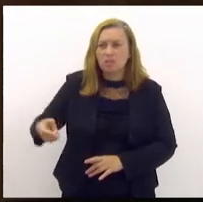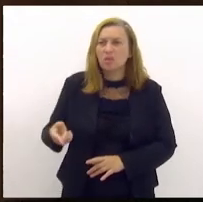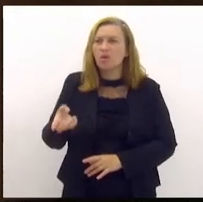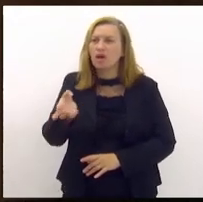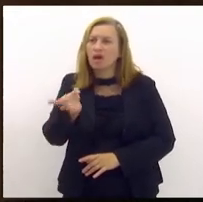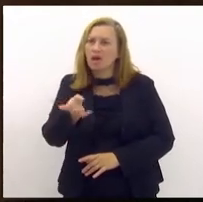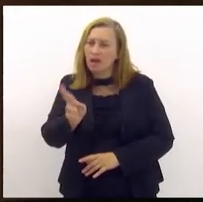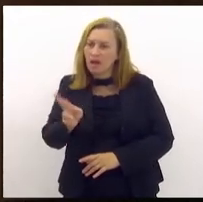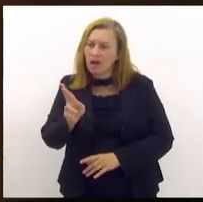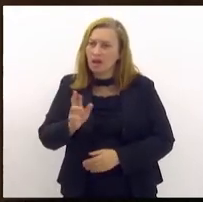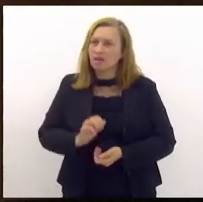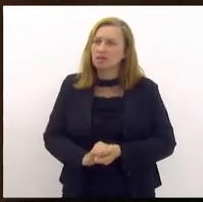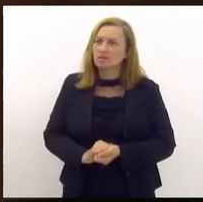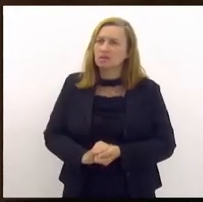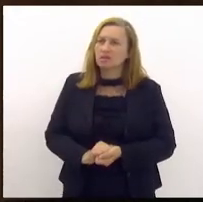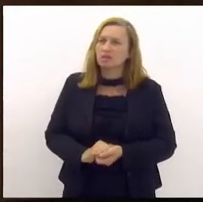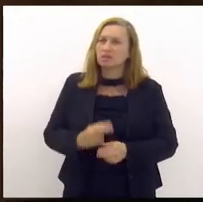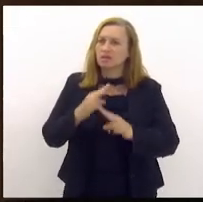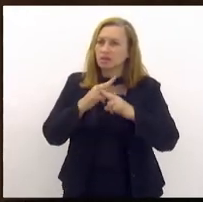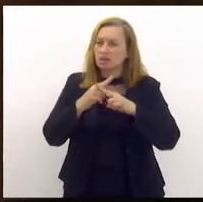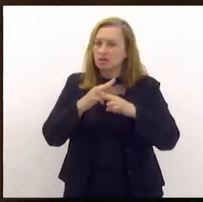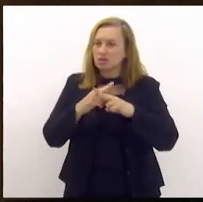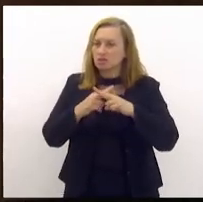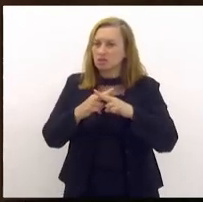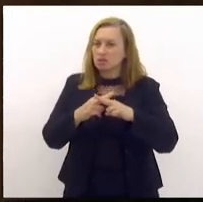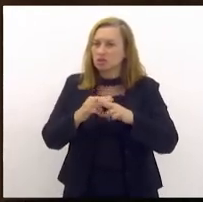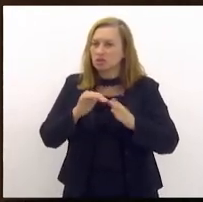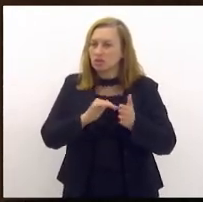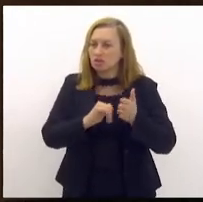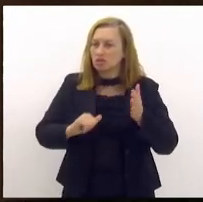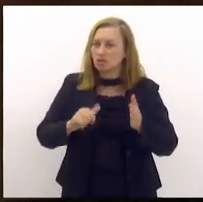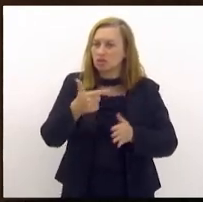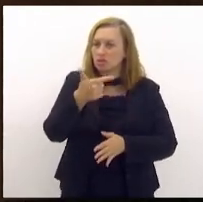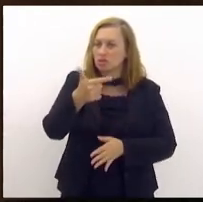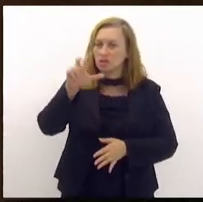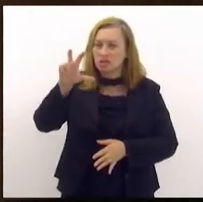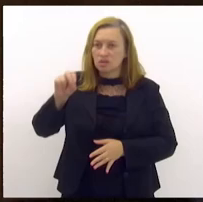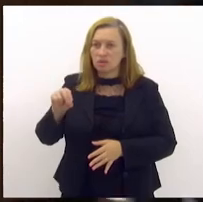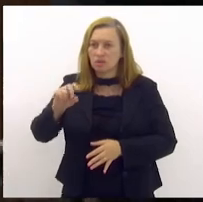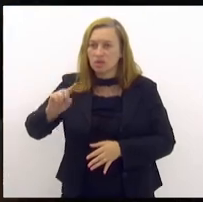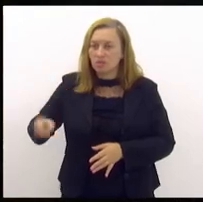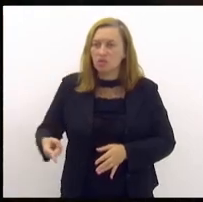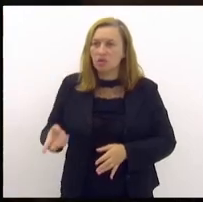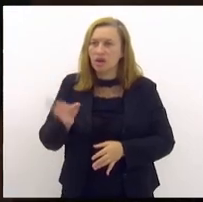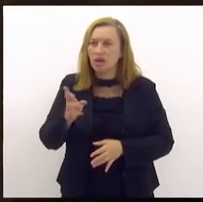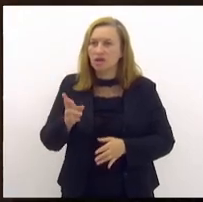R$ 250 mil na Caixa Econômica Federal, tiraram R$ 250 mil do povo para fazer...